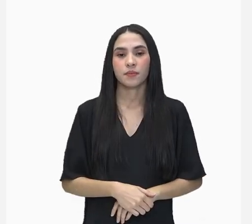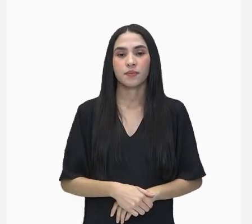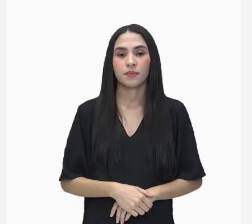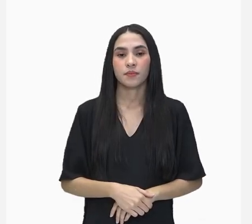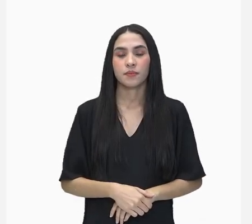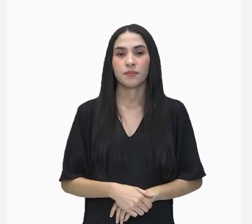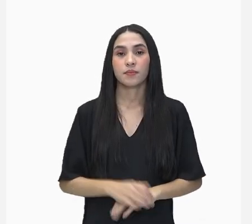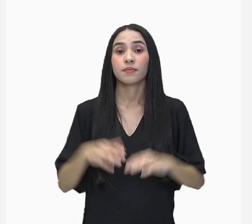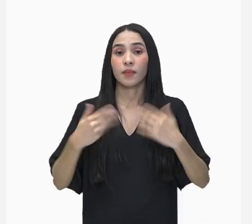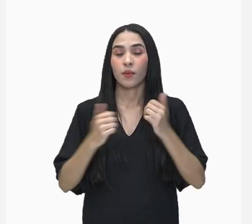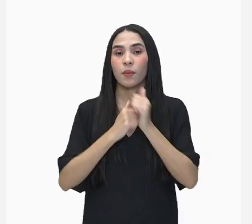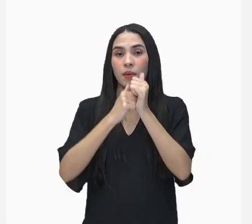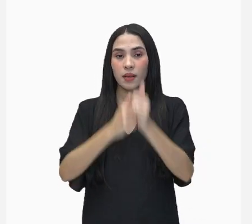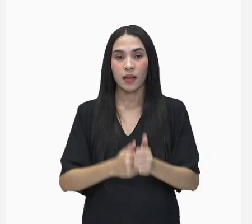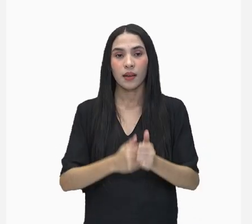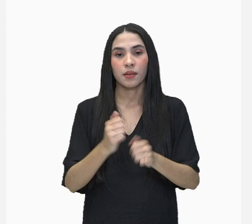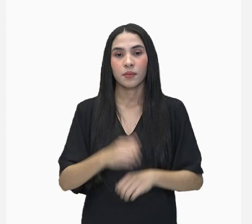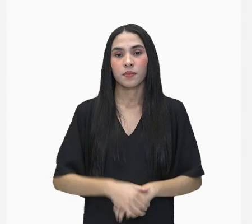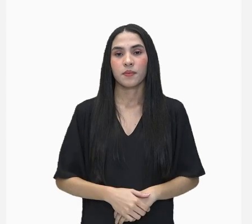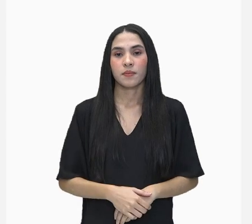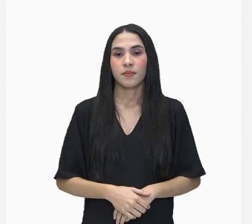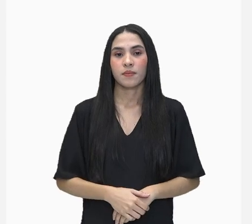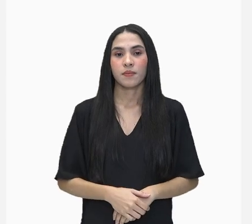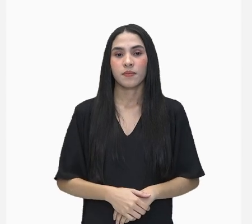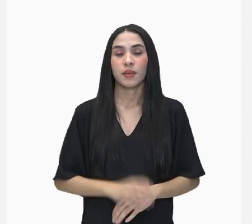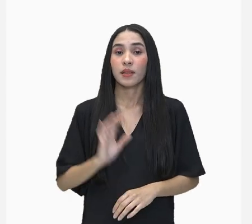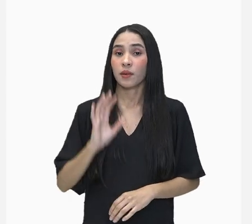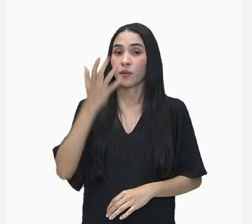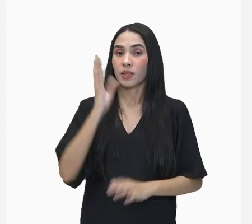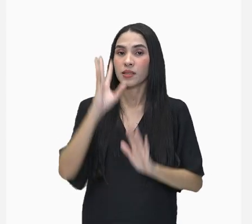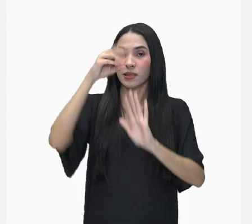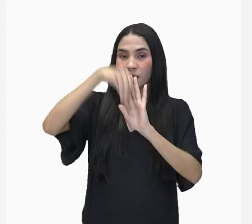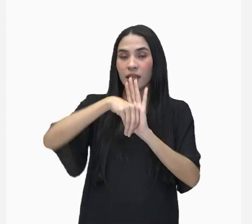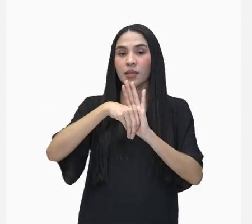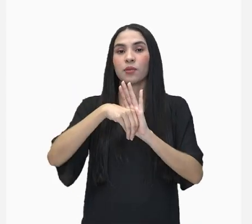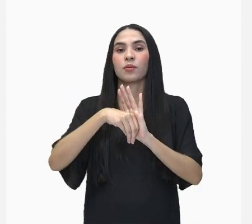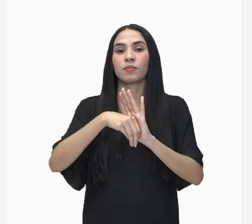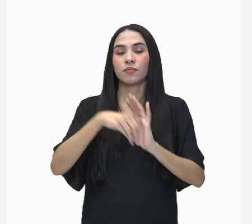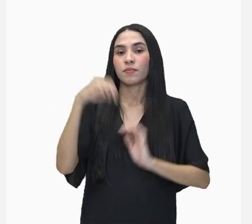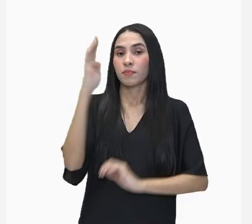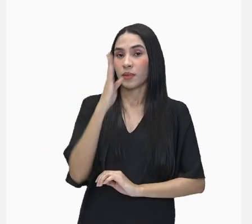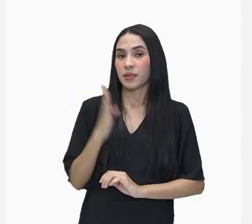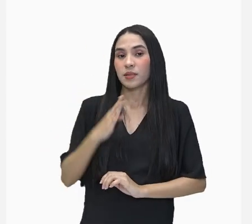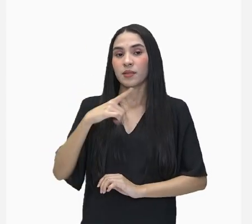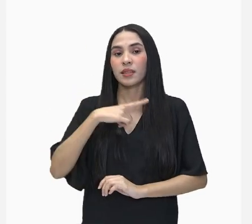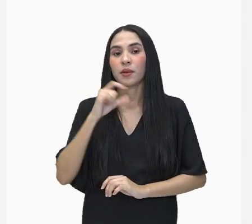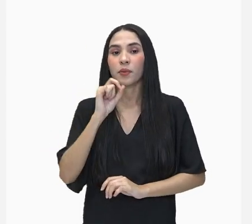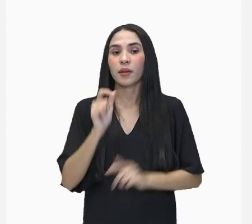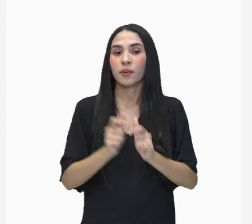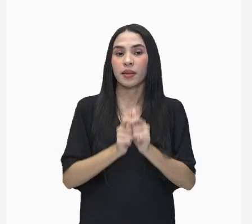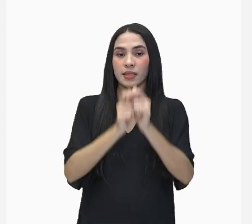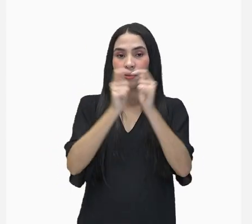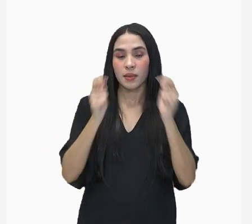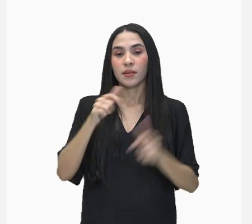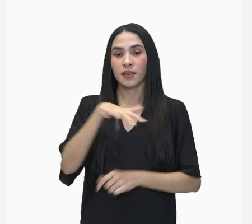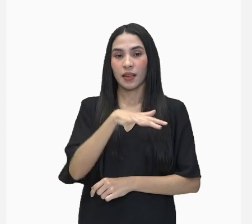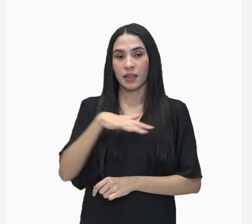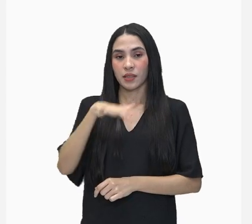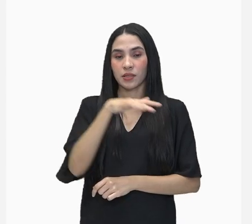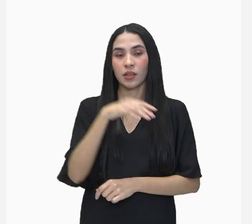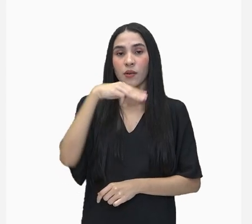acompanhado desse processo de urbanização que ocorre no território brasileiro, nós temos aí o crescimento das